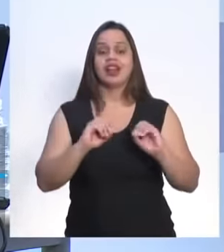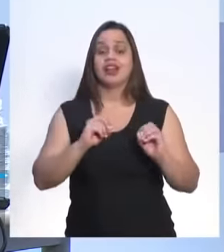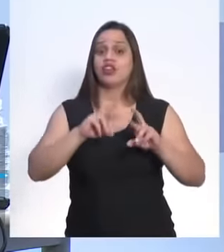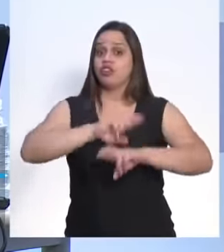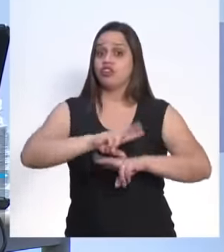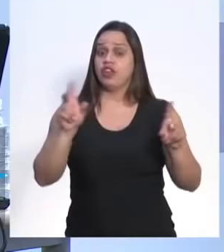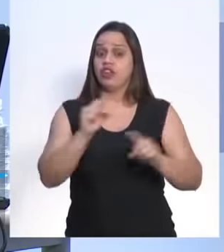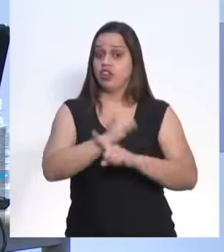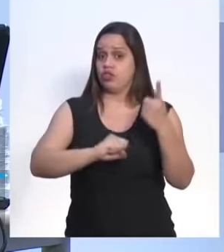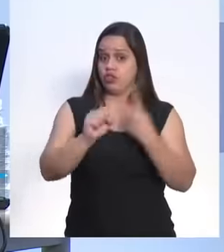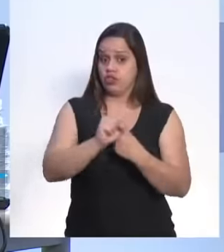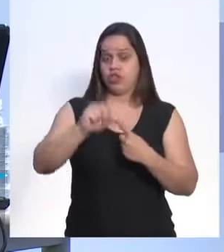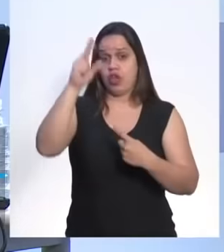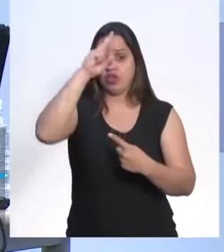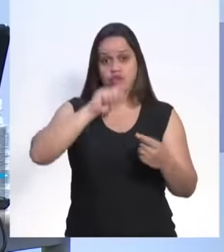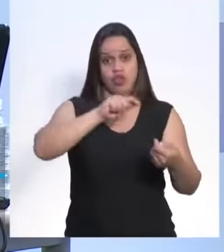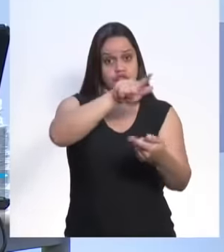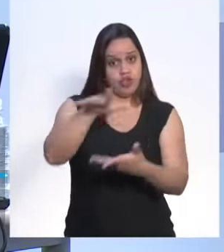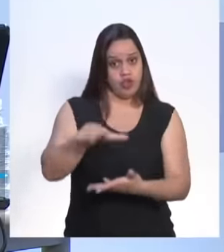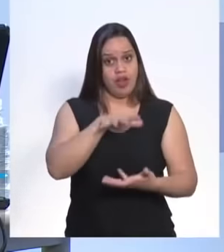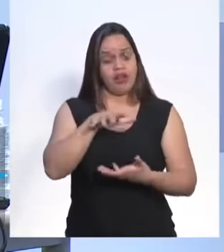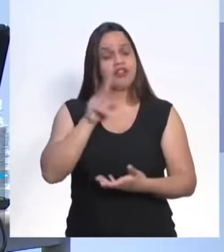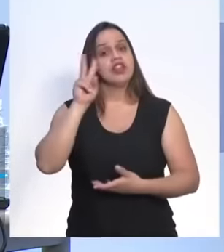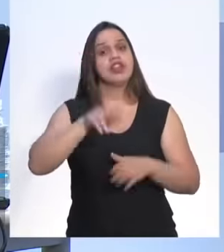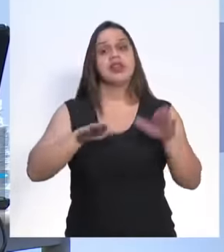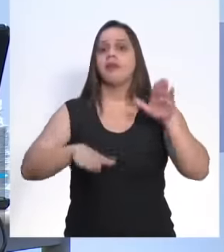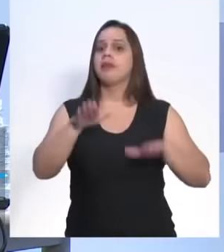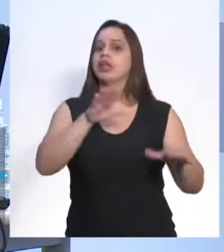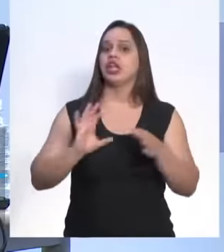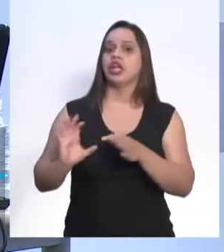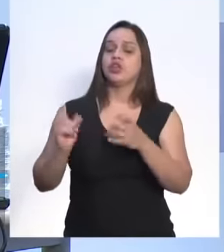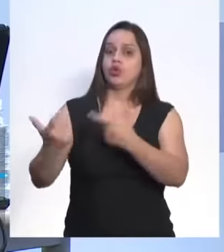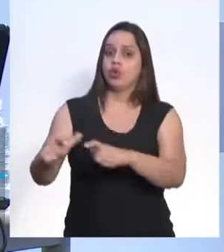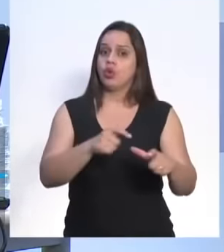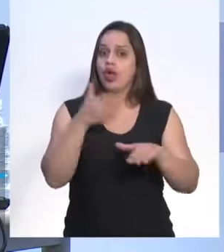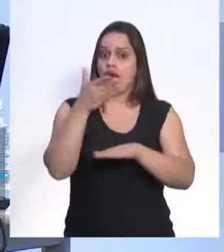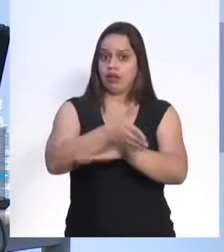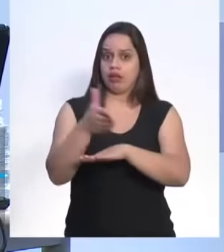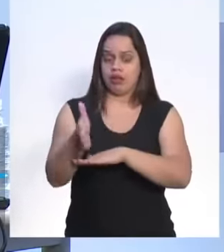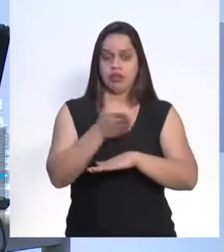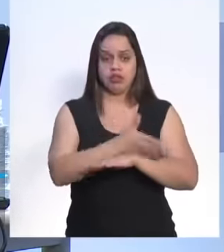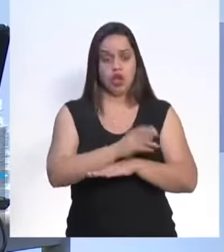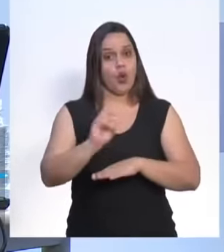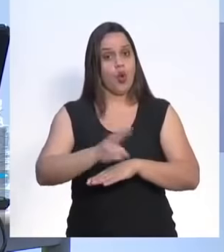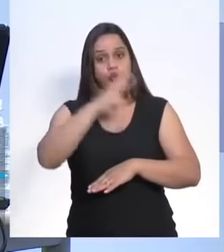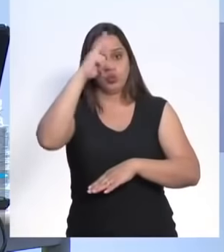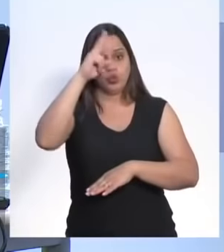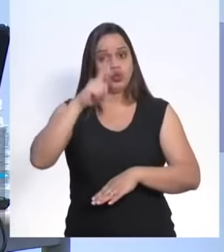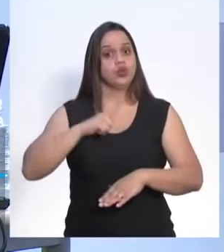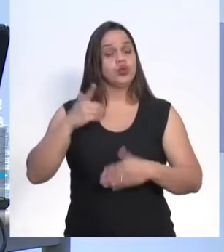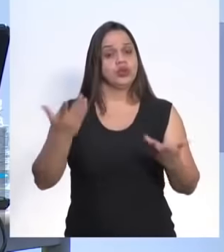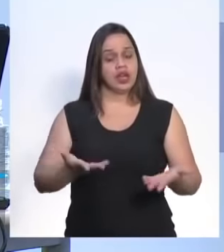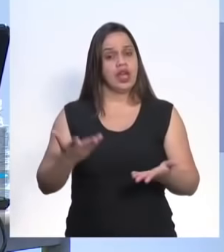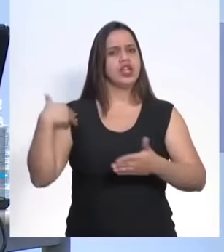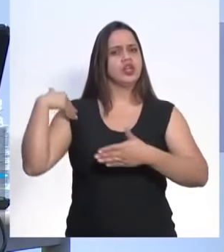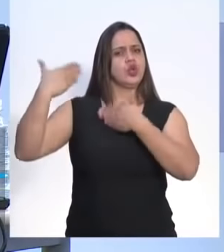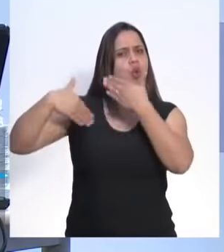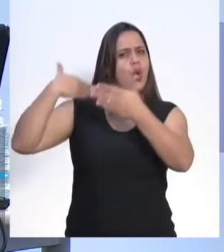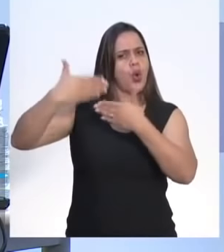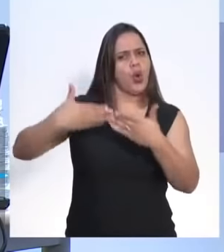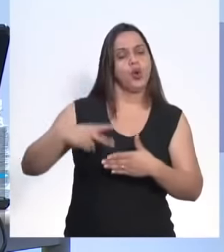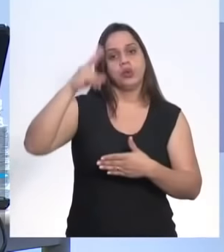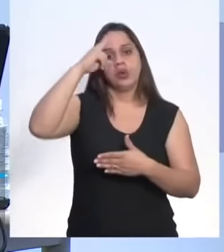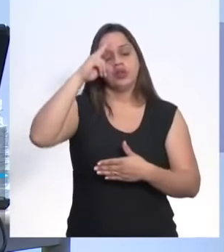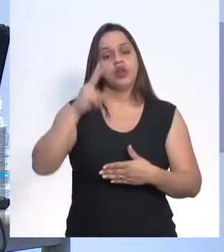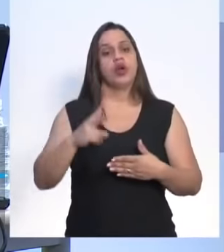e da geográfica, tá bom? É que dependendo do lugar que nós iremos, o histórico carrega toda uma histórica. Então, assim,